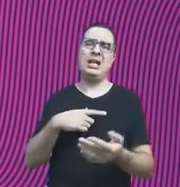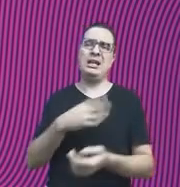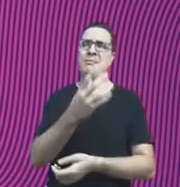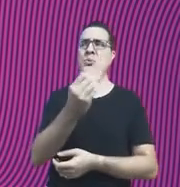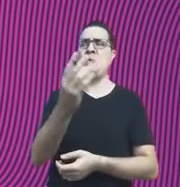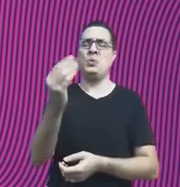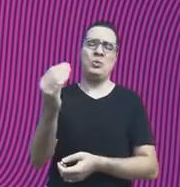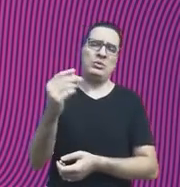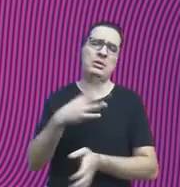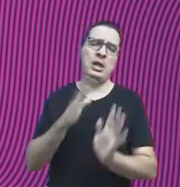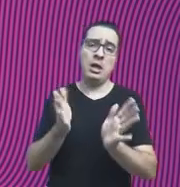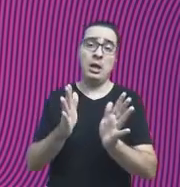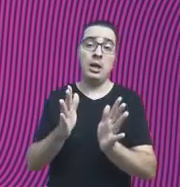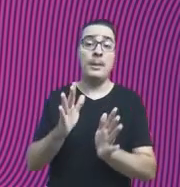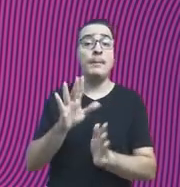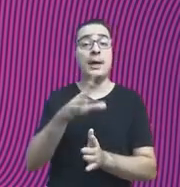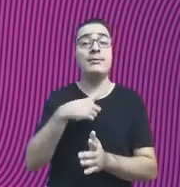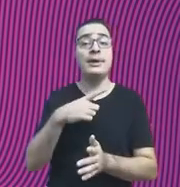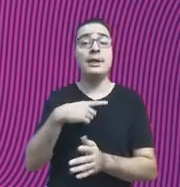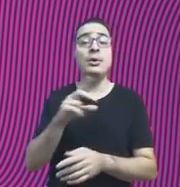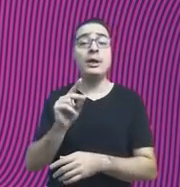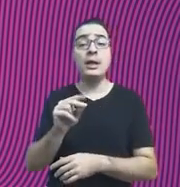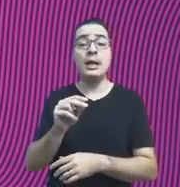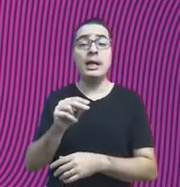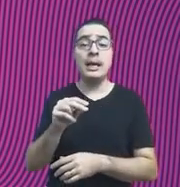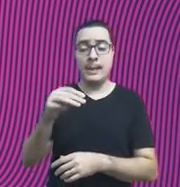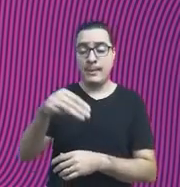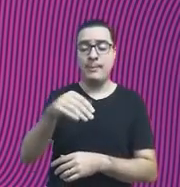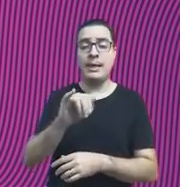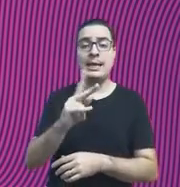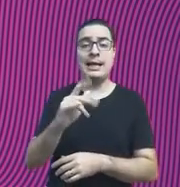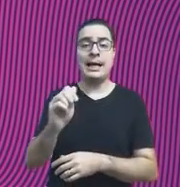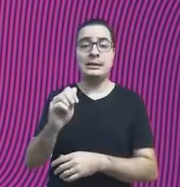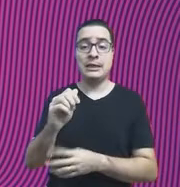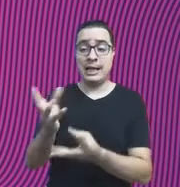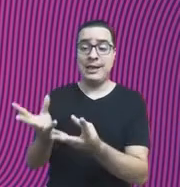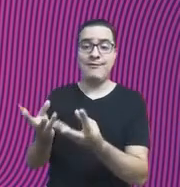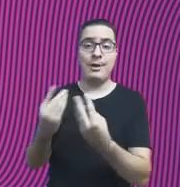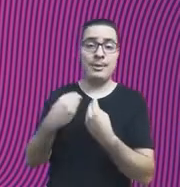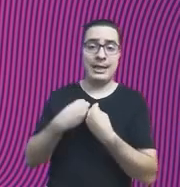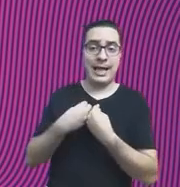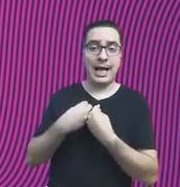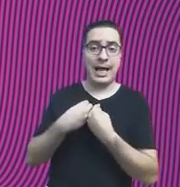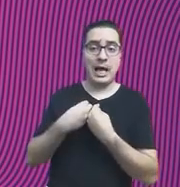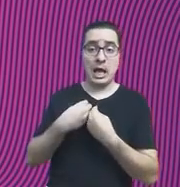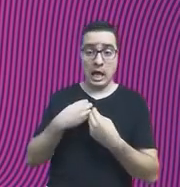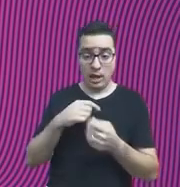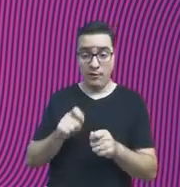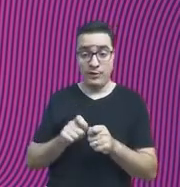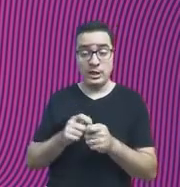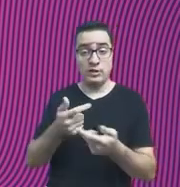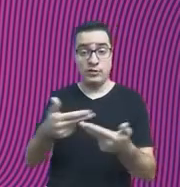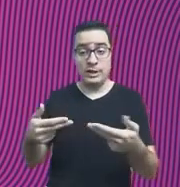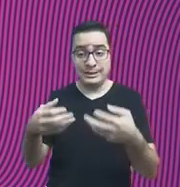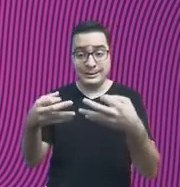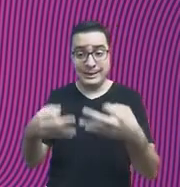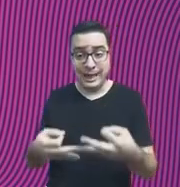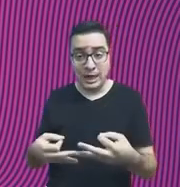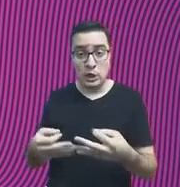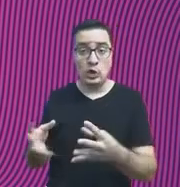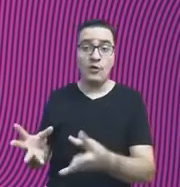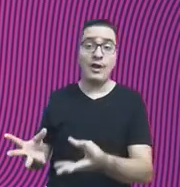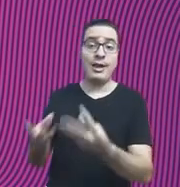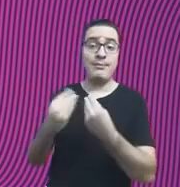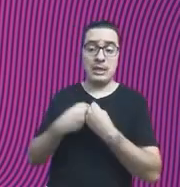que ele vai ter milhagem. Você vai receber reciprocidade em cima dos benefícios que ela propõe em cada um